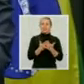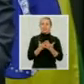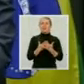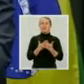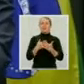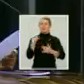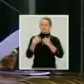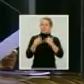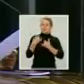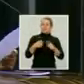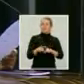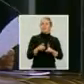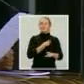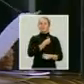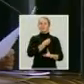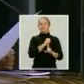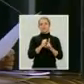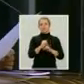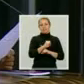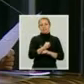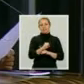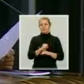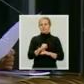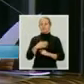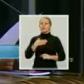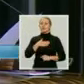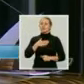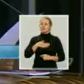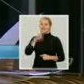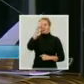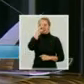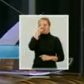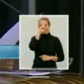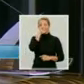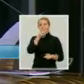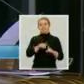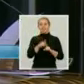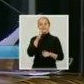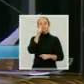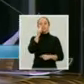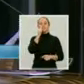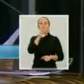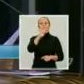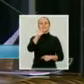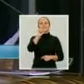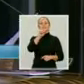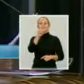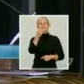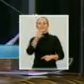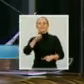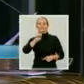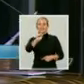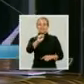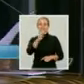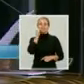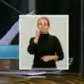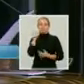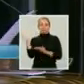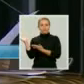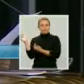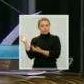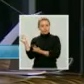realização social. Gostaria de lembrar aqui a Thais. Thais, uma jovem muito bonita,